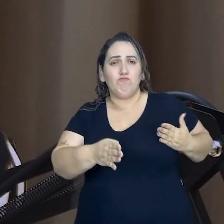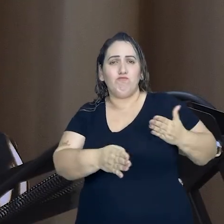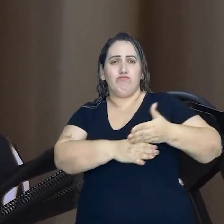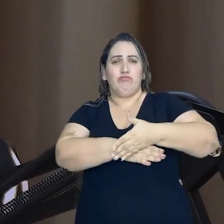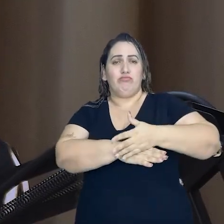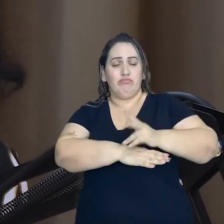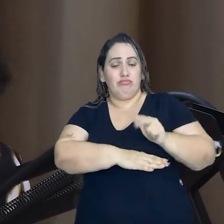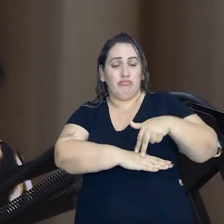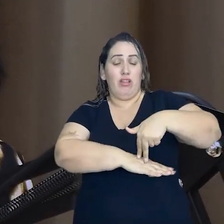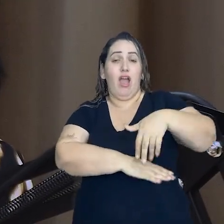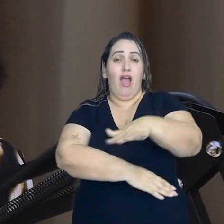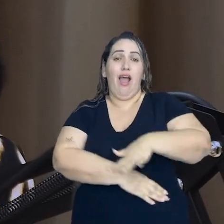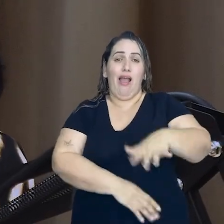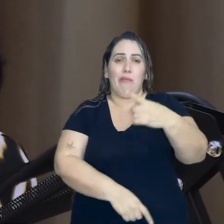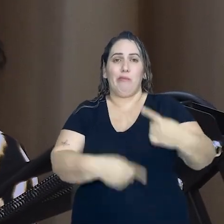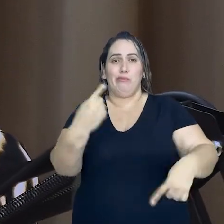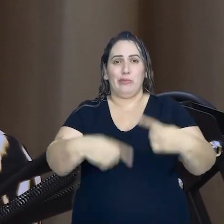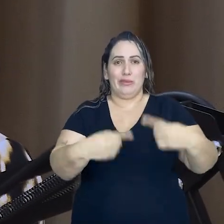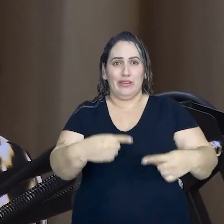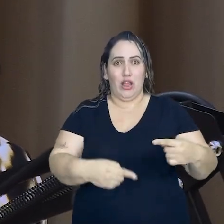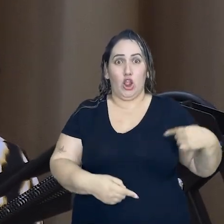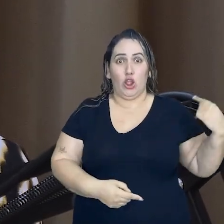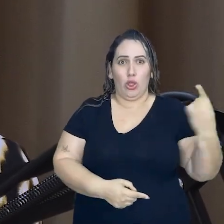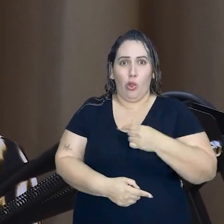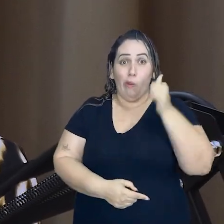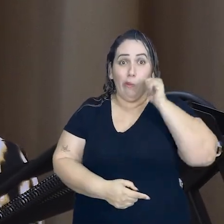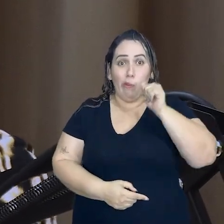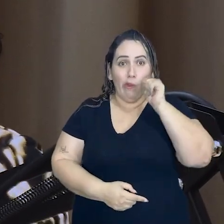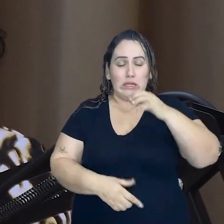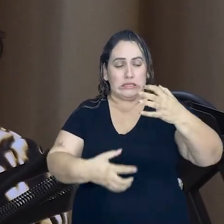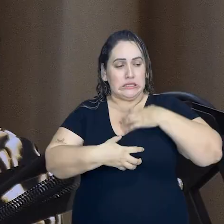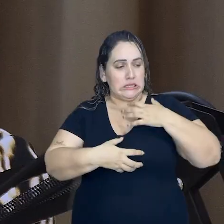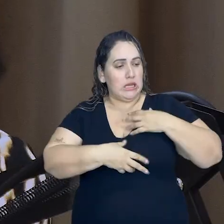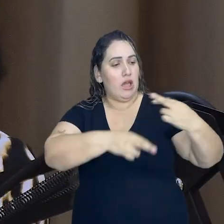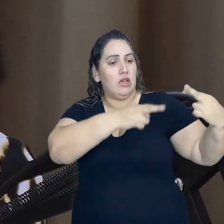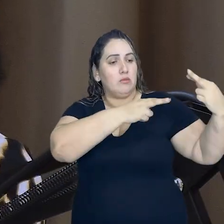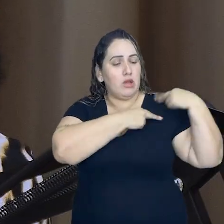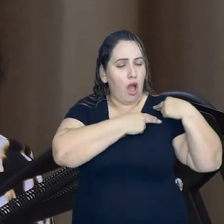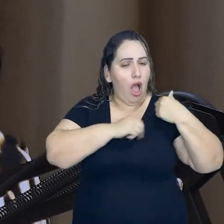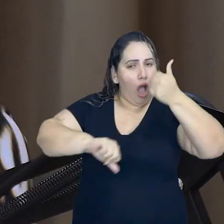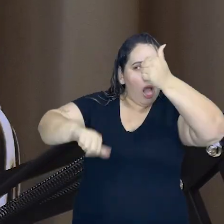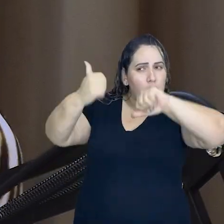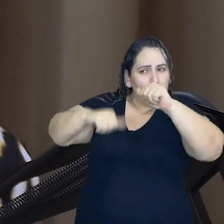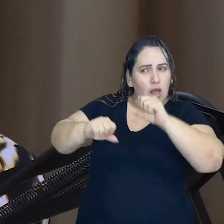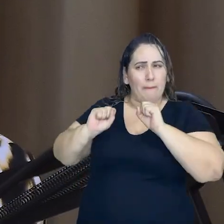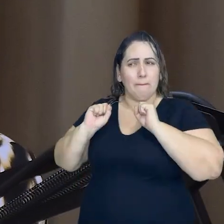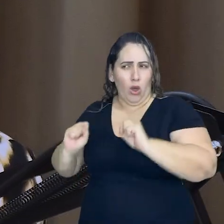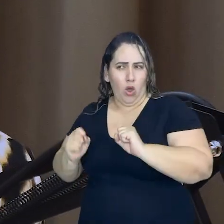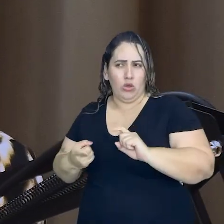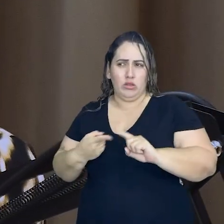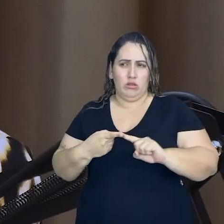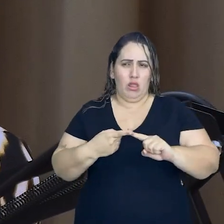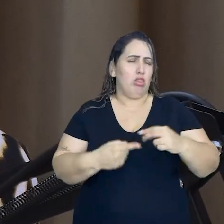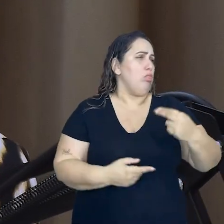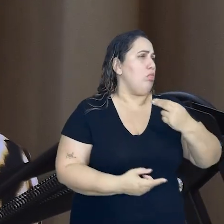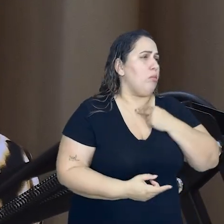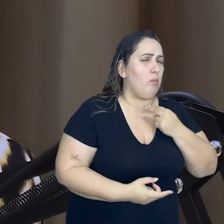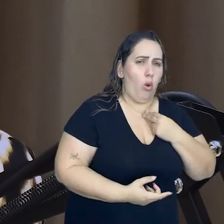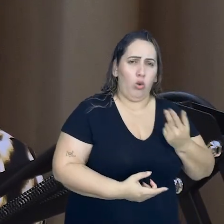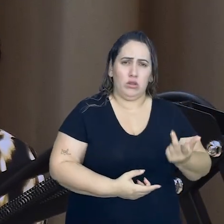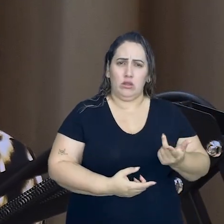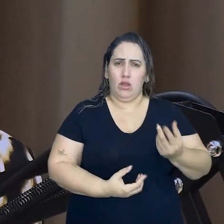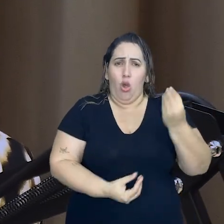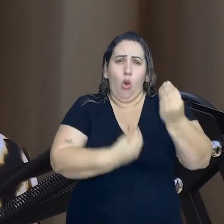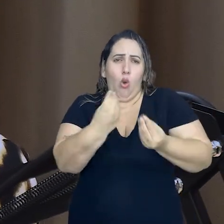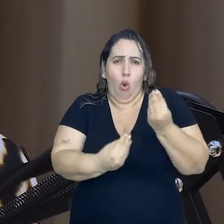ingresso na carreira política. Tem que dar uma olhada no que pode, no que não pode, no como é e como vai ser.